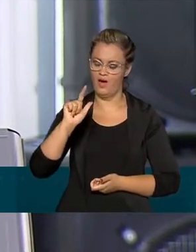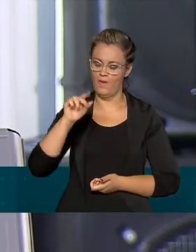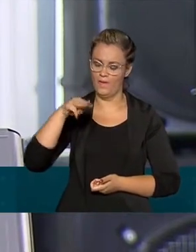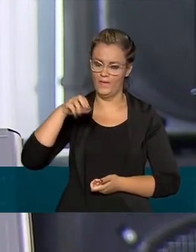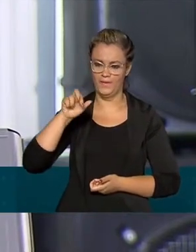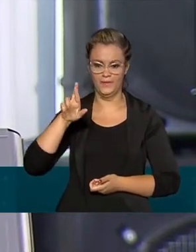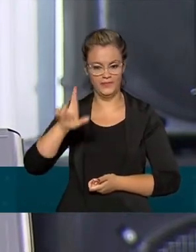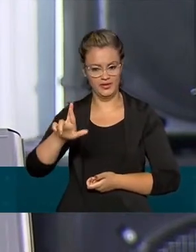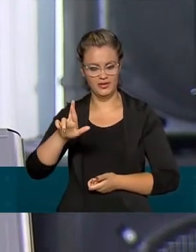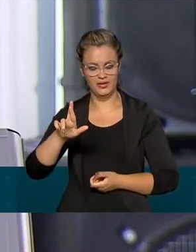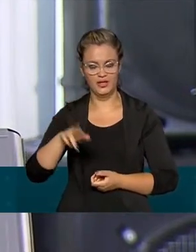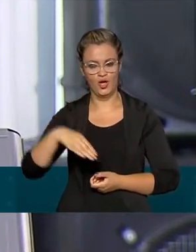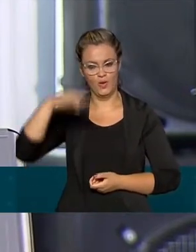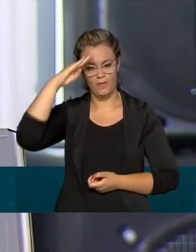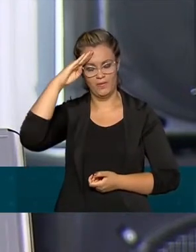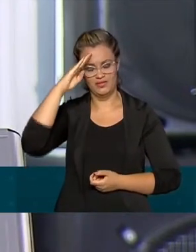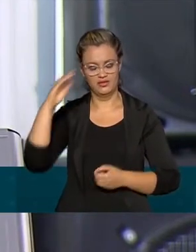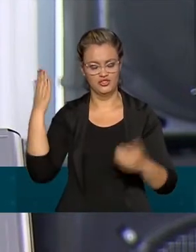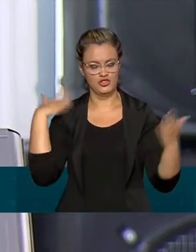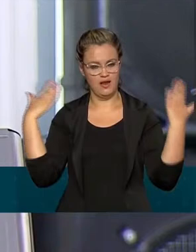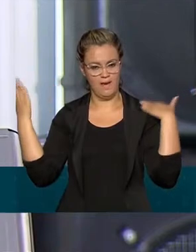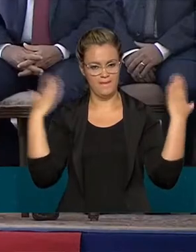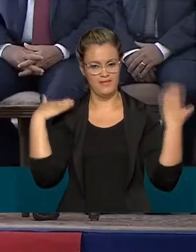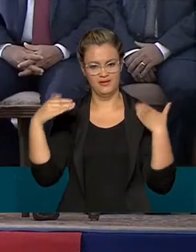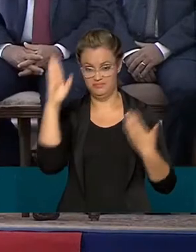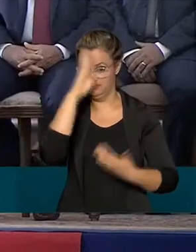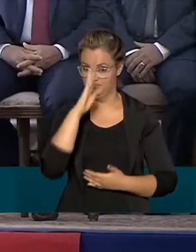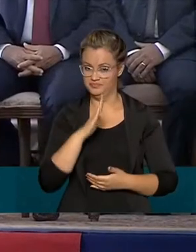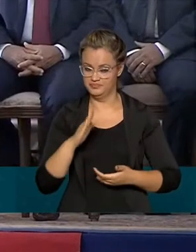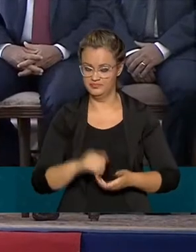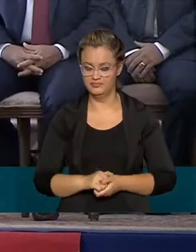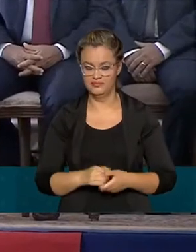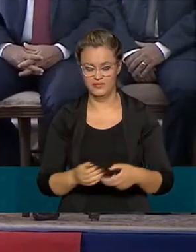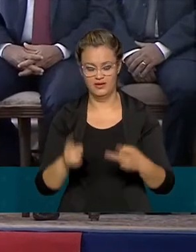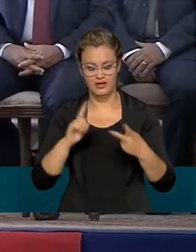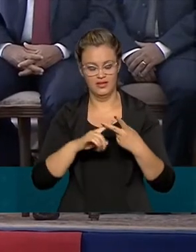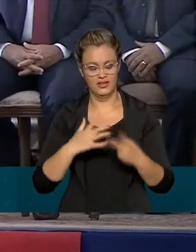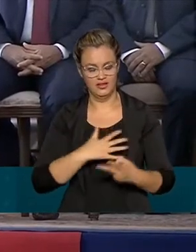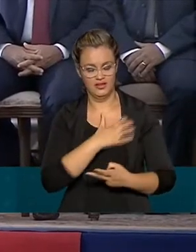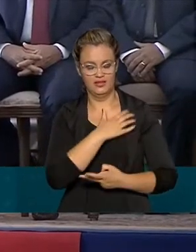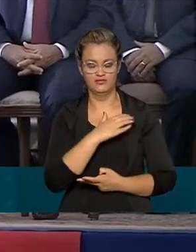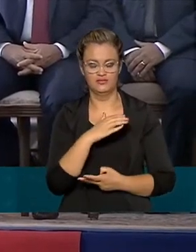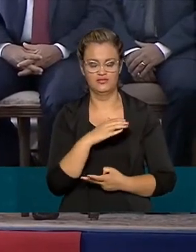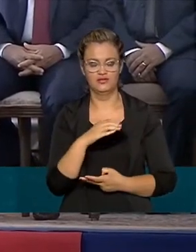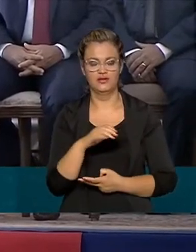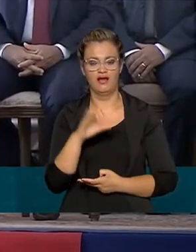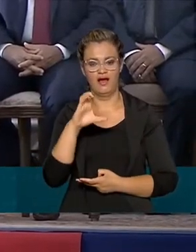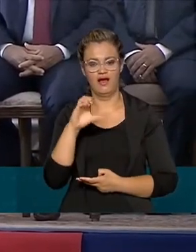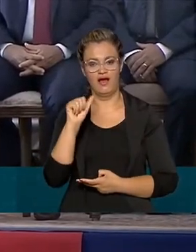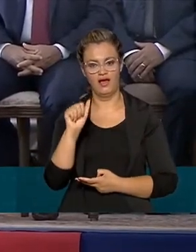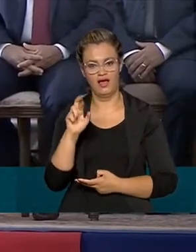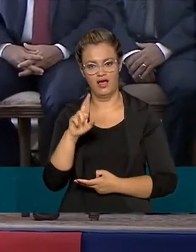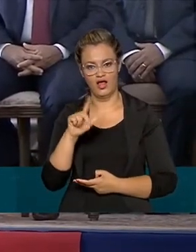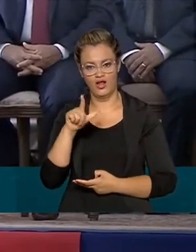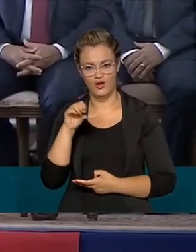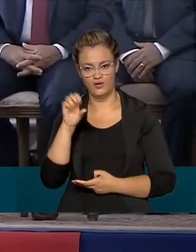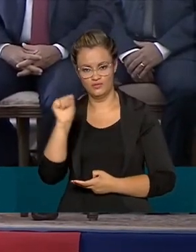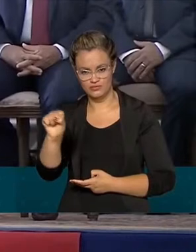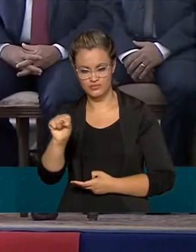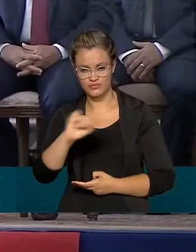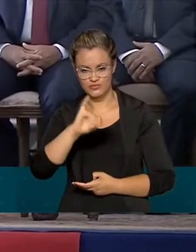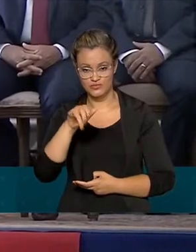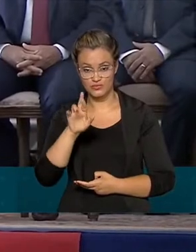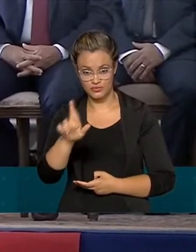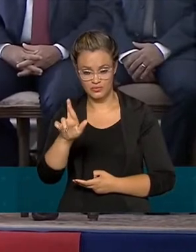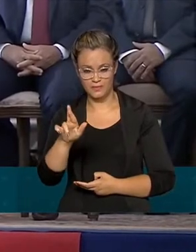Santos, Comandante da Marinha do Brasil, Tenente Brigadeiro do Ar Carlos de Almeida Batista